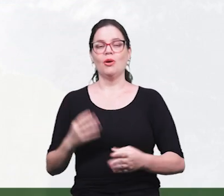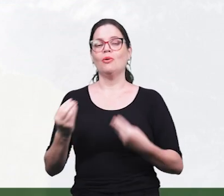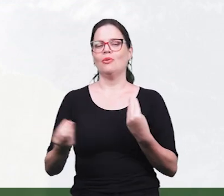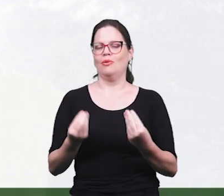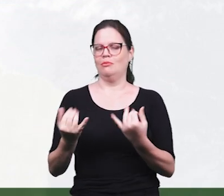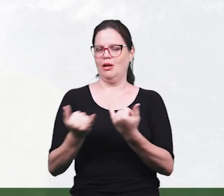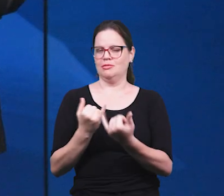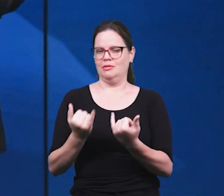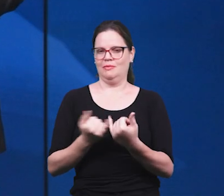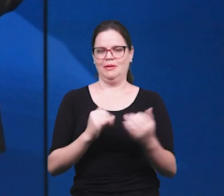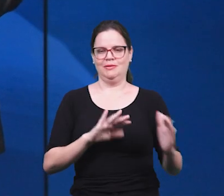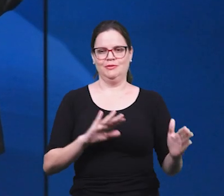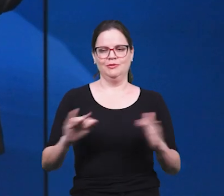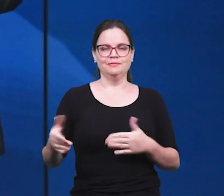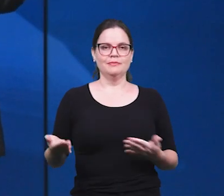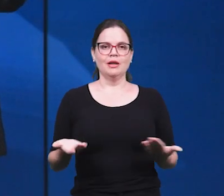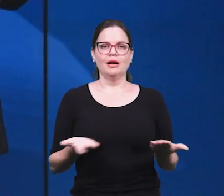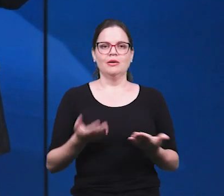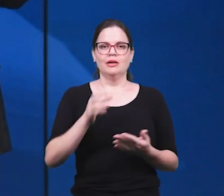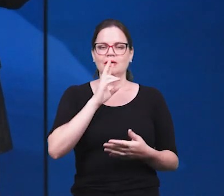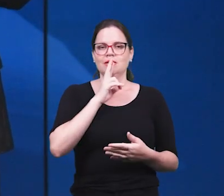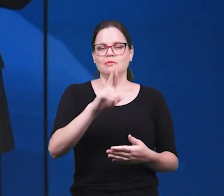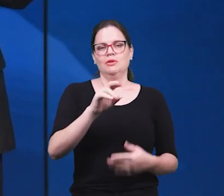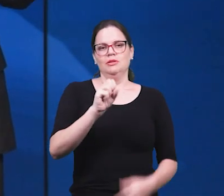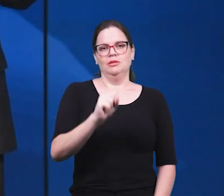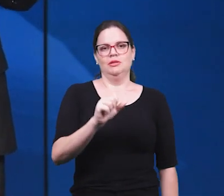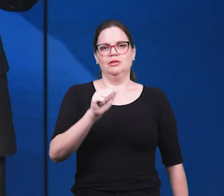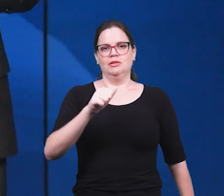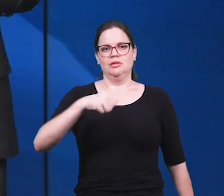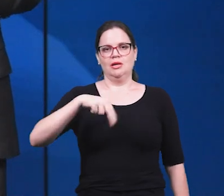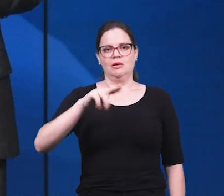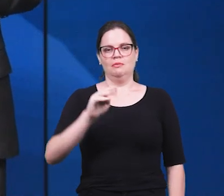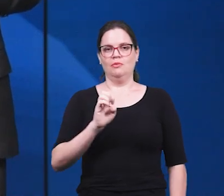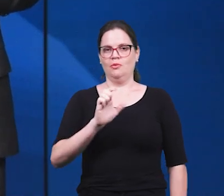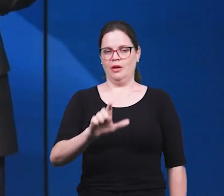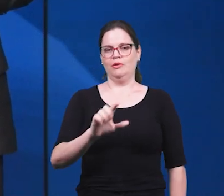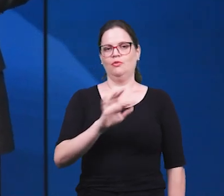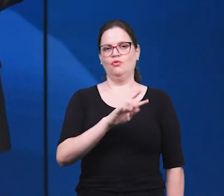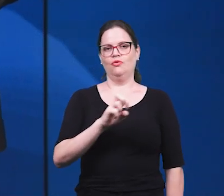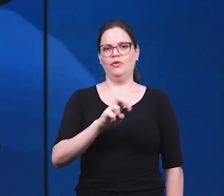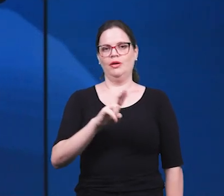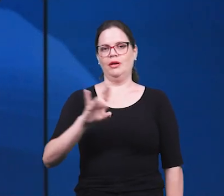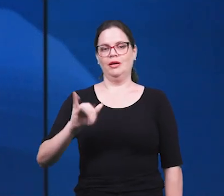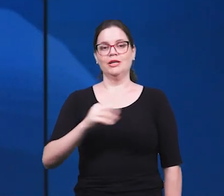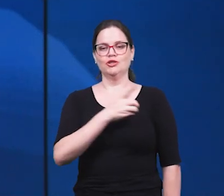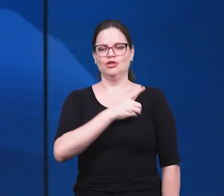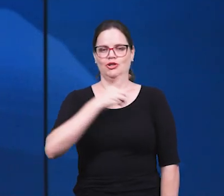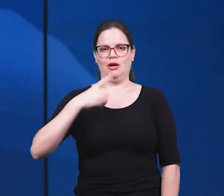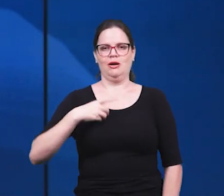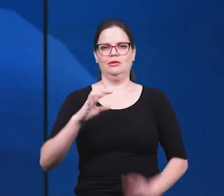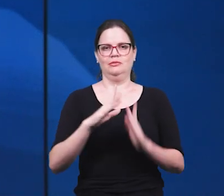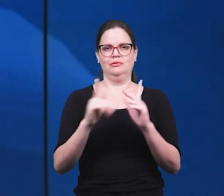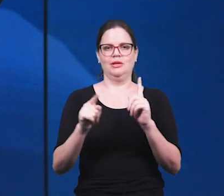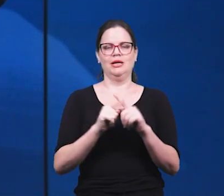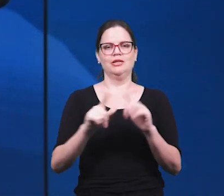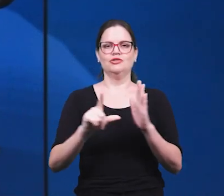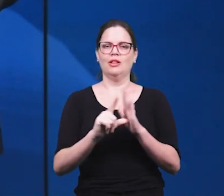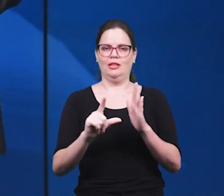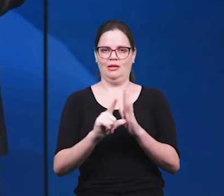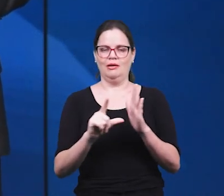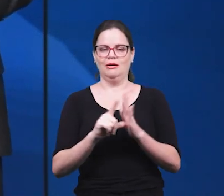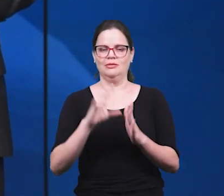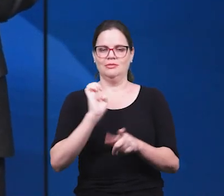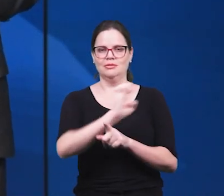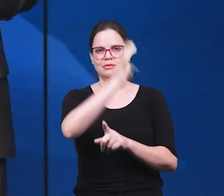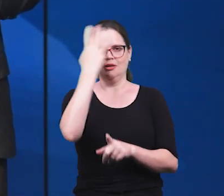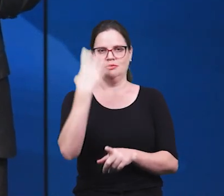dessa resposta, vai ser do Estado do Espírito Santo, o Samuel Ferreira. O Samuel Ferreira é diácono da nossa igreja lá em